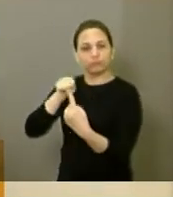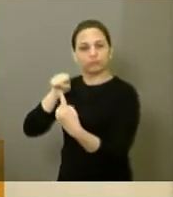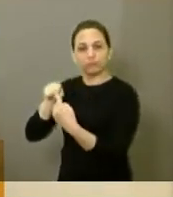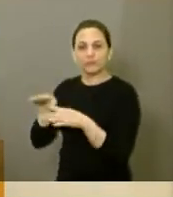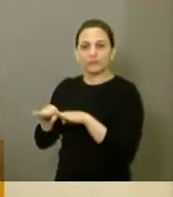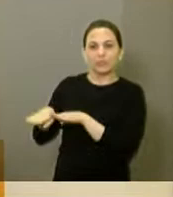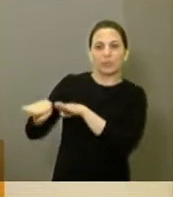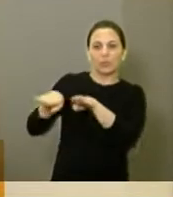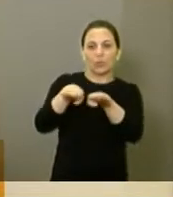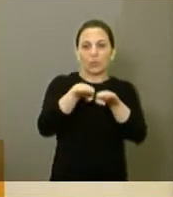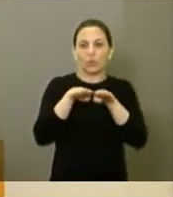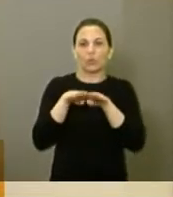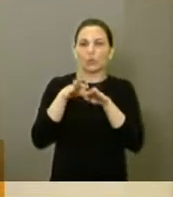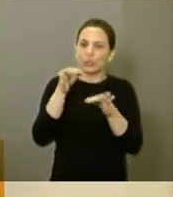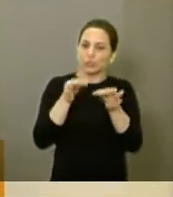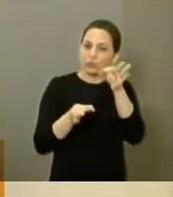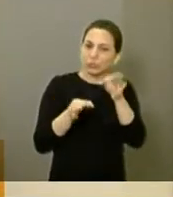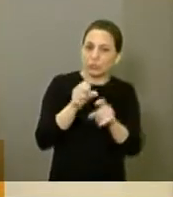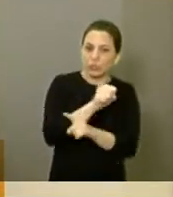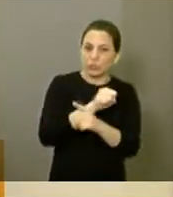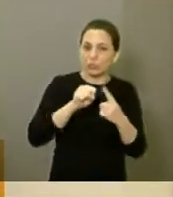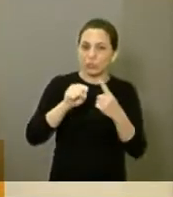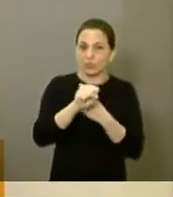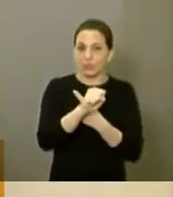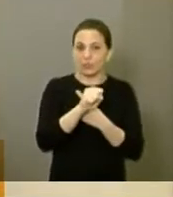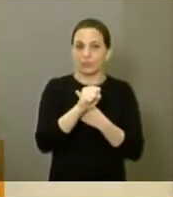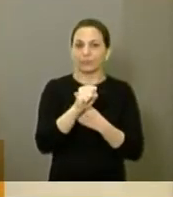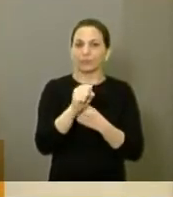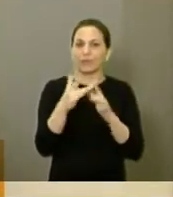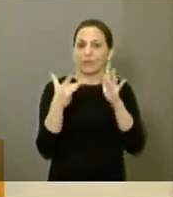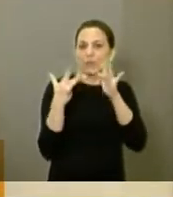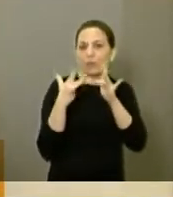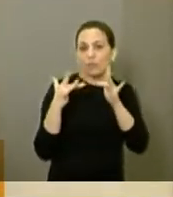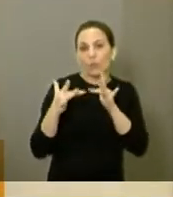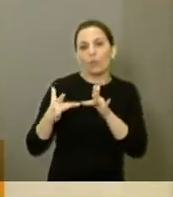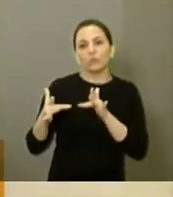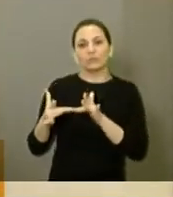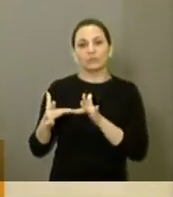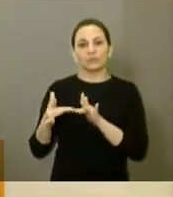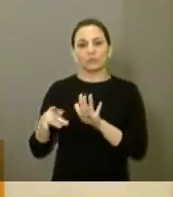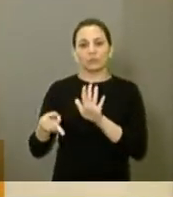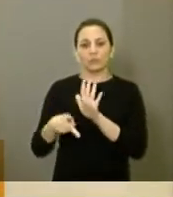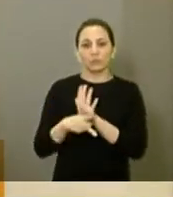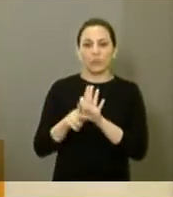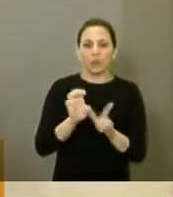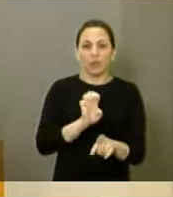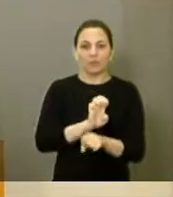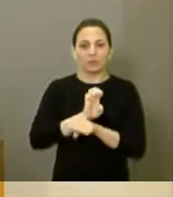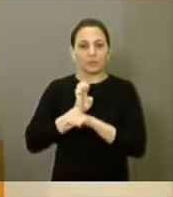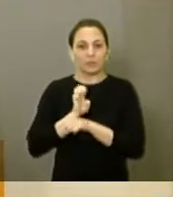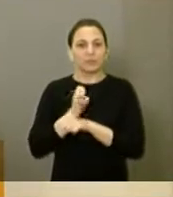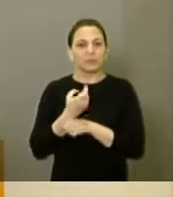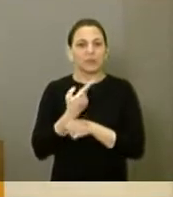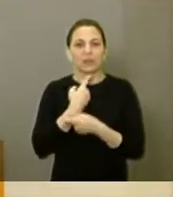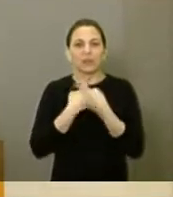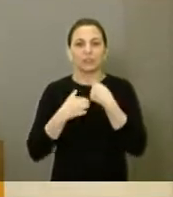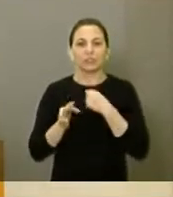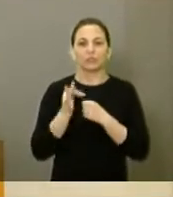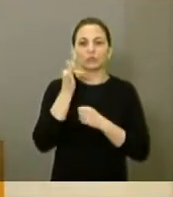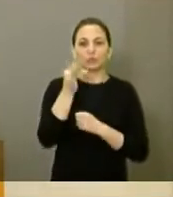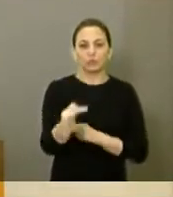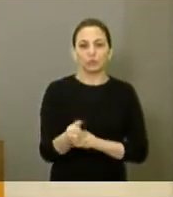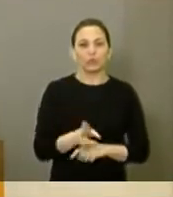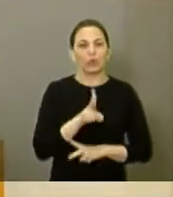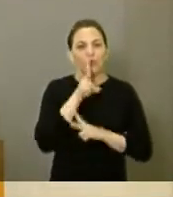igualdade e justiça social esse contato com essa essa esperança essa expectativa e isso foi muito forte